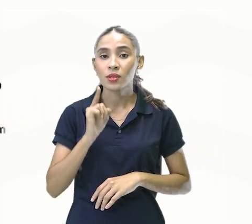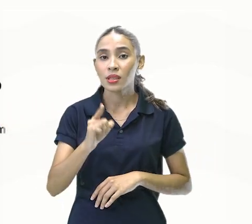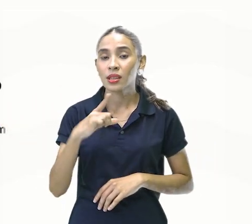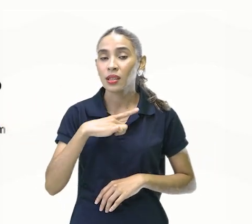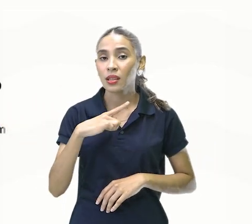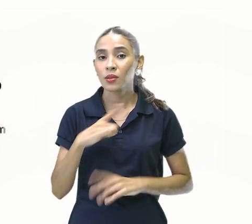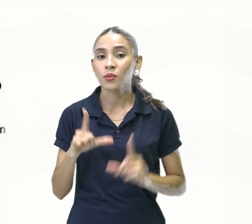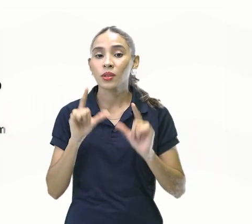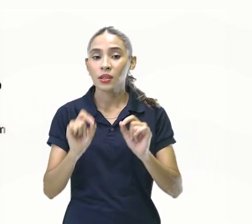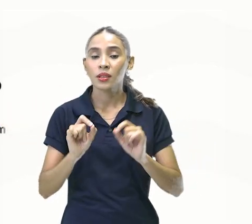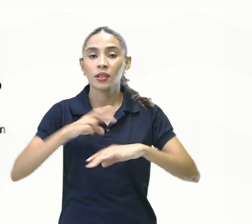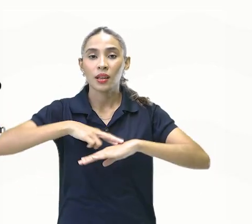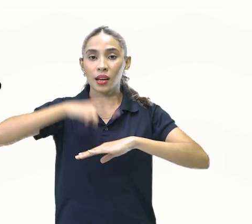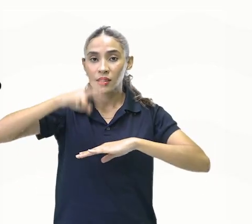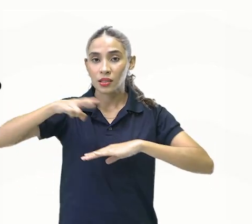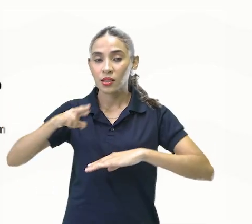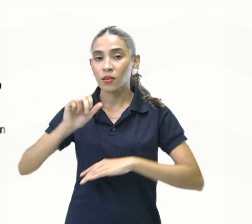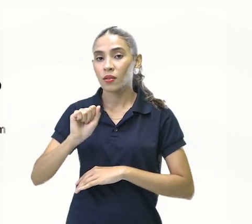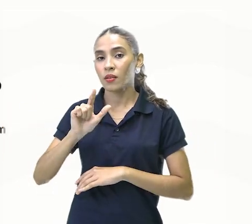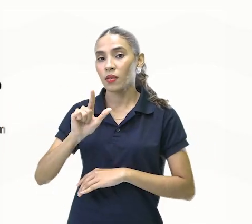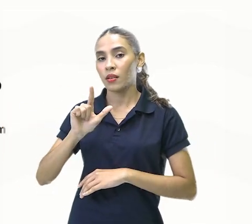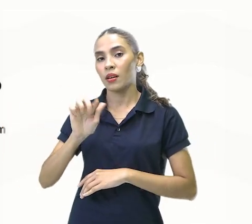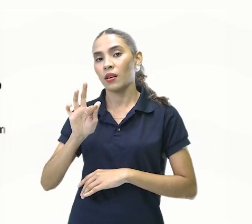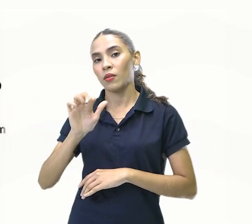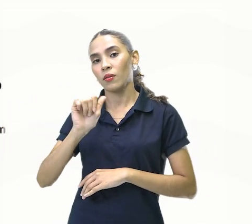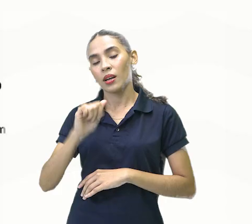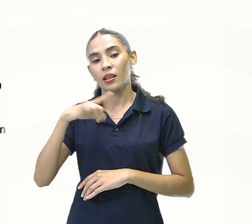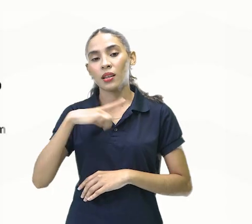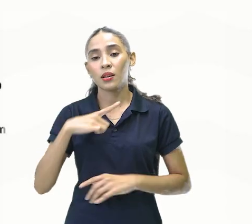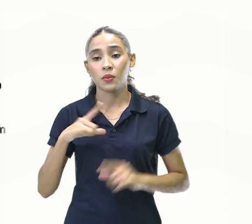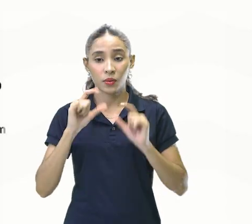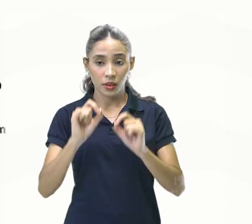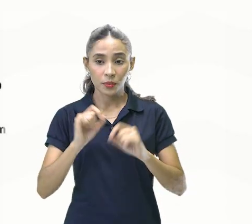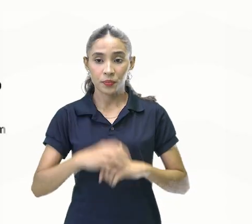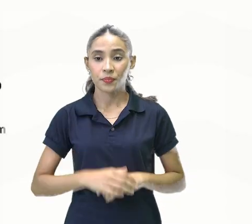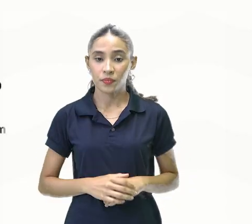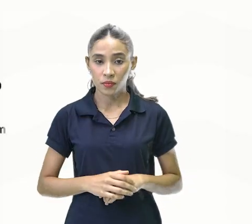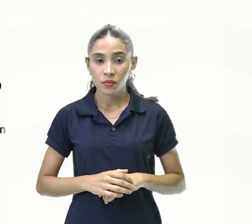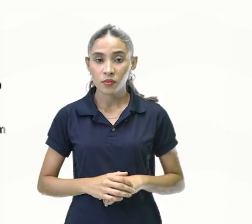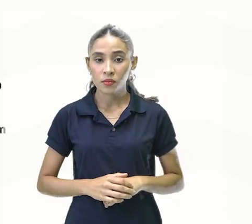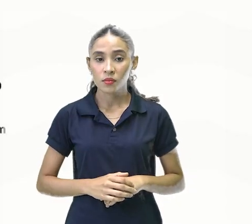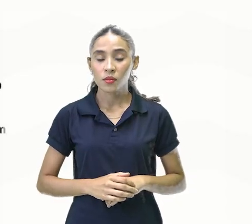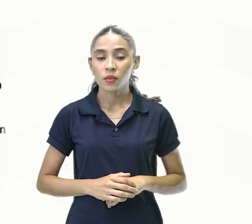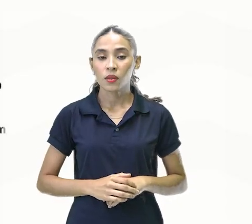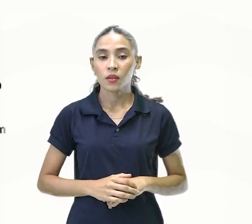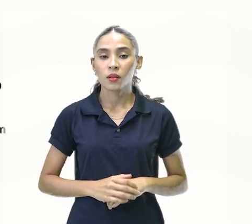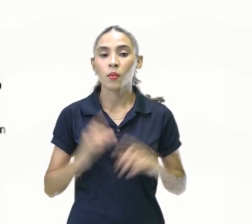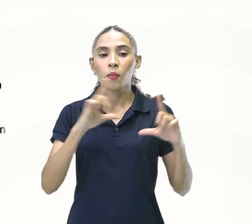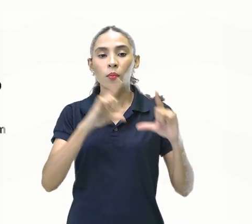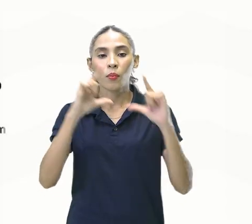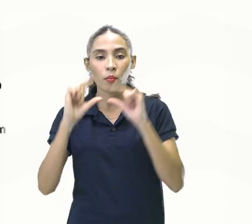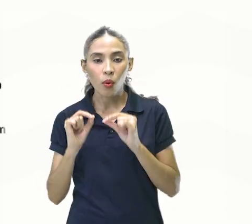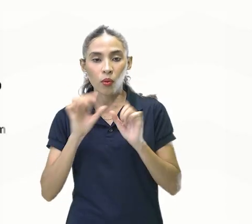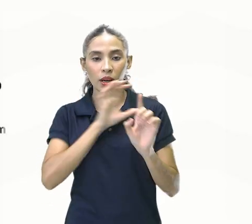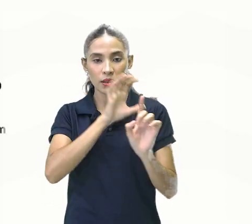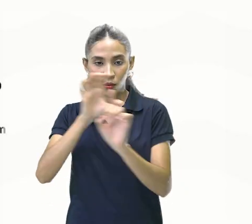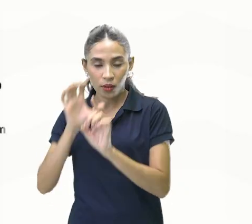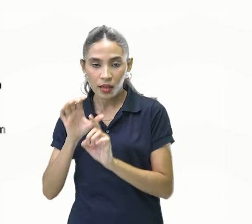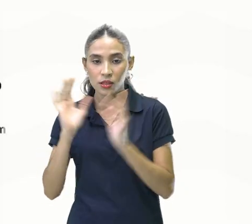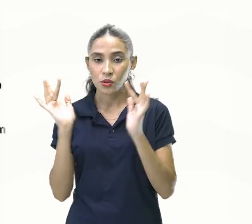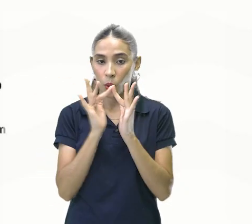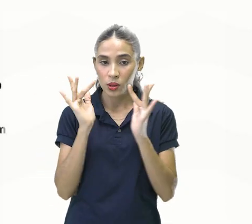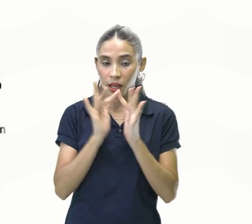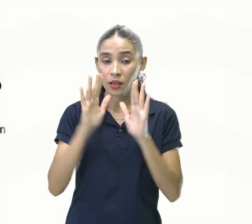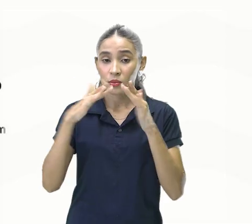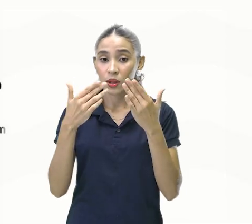você tem aí. Na radiação alfa, ela tem um baixo poder aí de